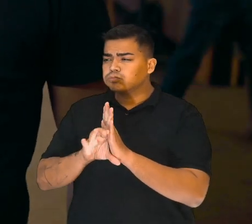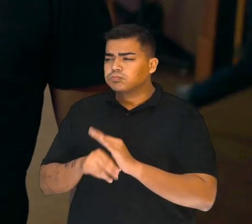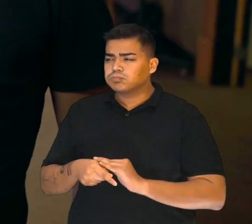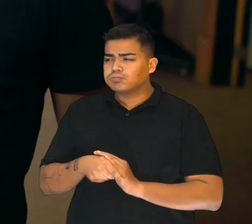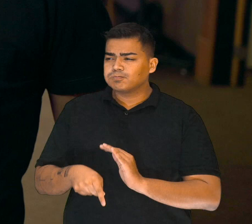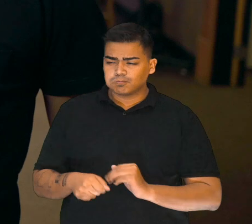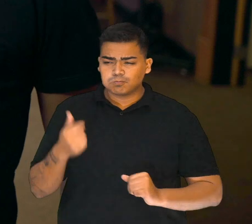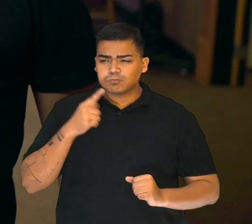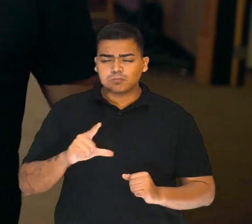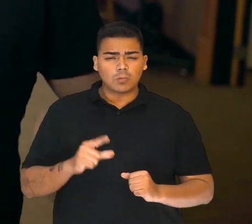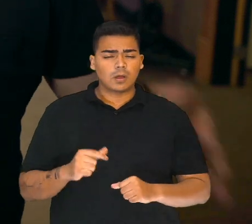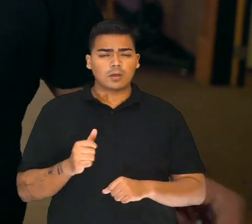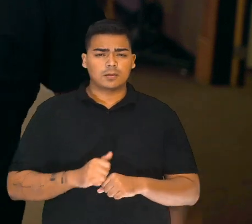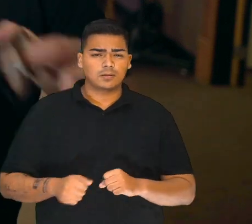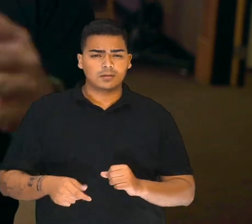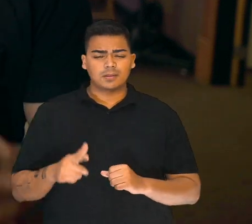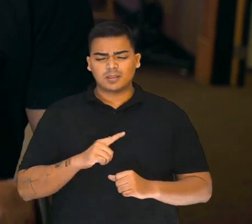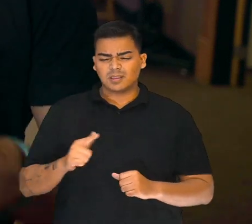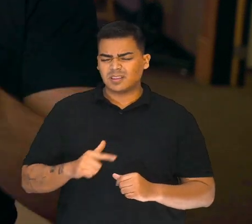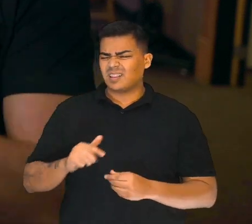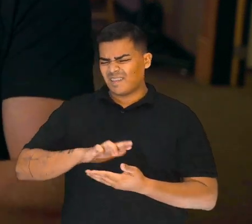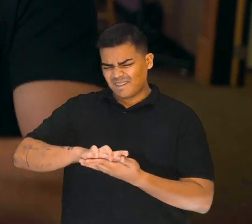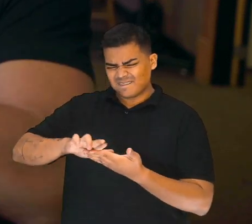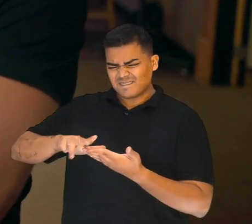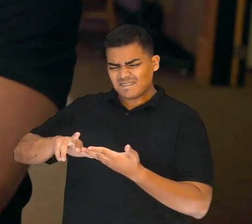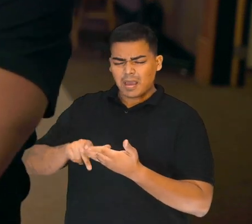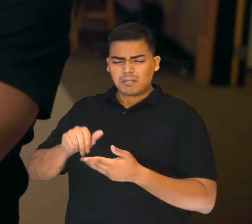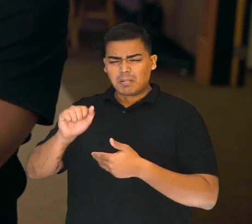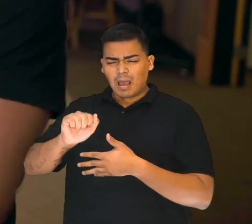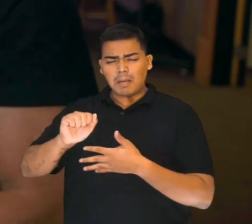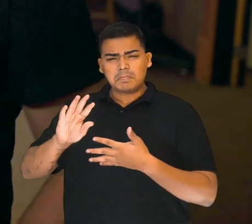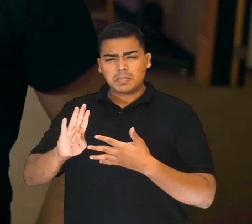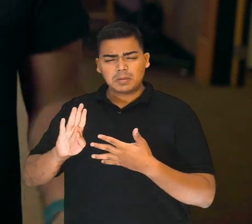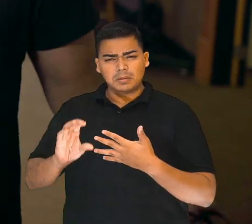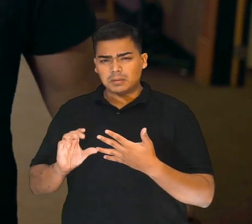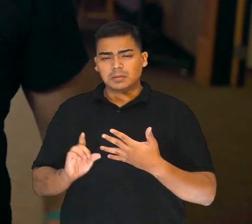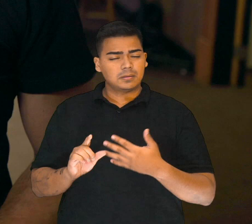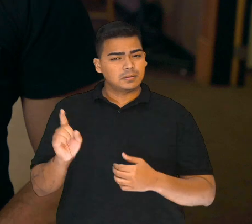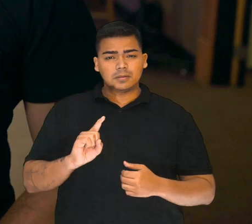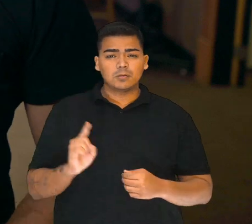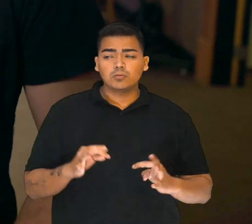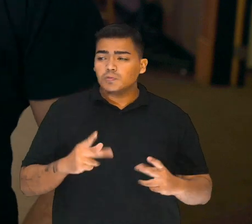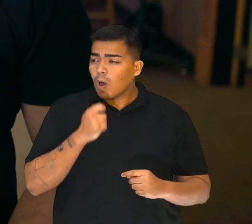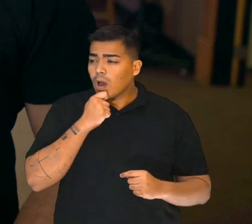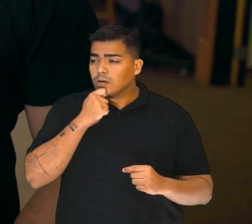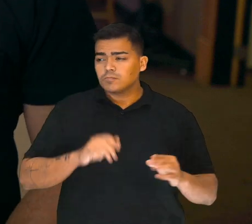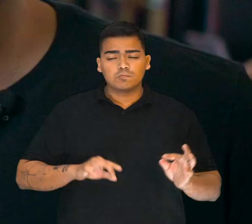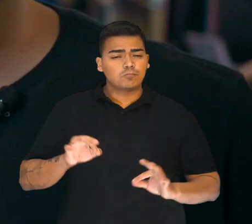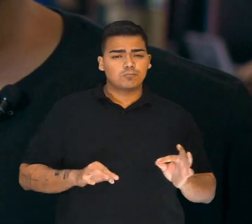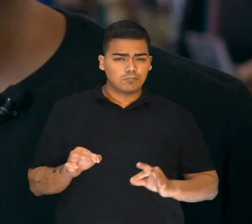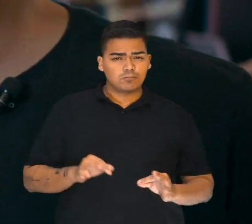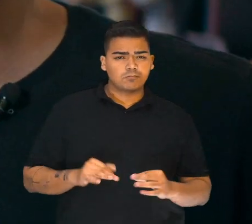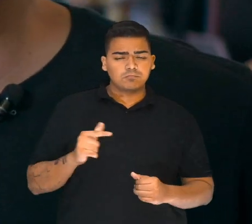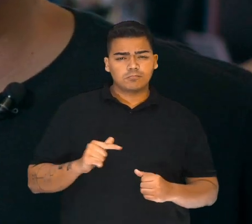de financiamento por estágio. Anjo, aceleradora, seed, série A, série B, era tudo para ser criado ainda.